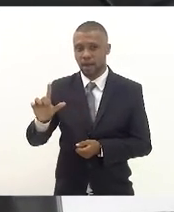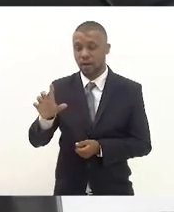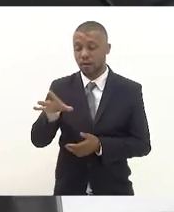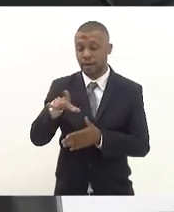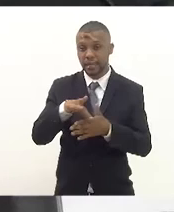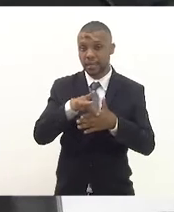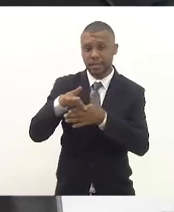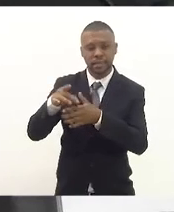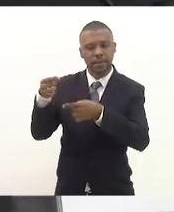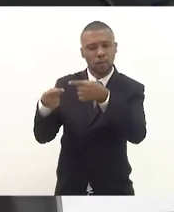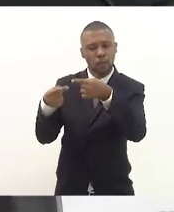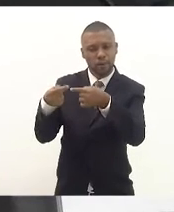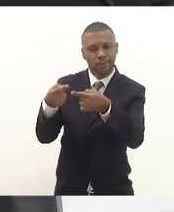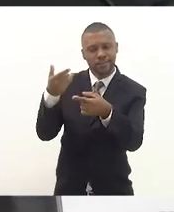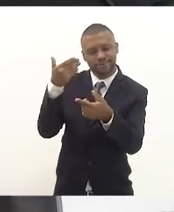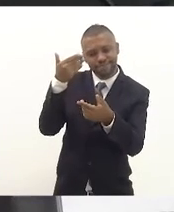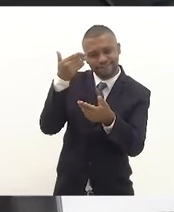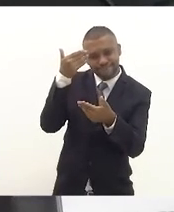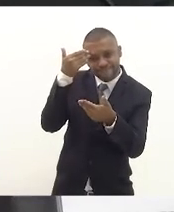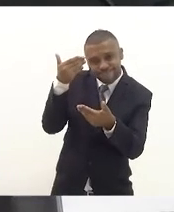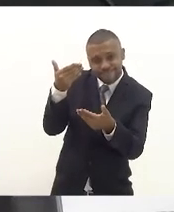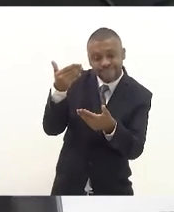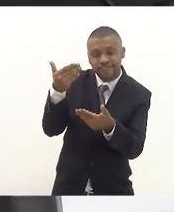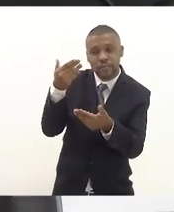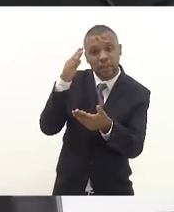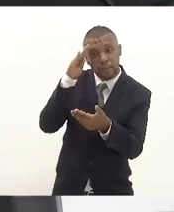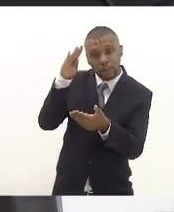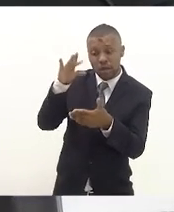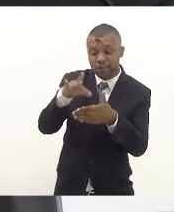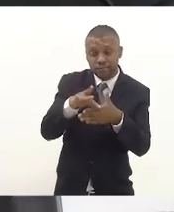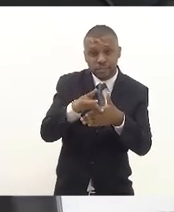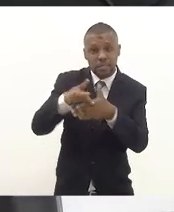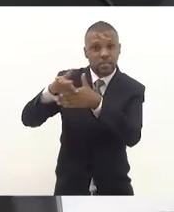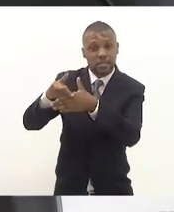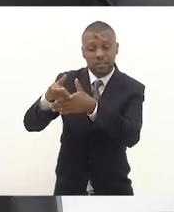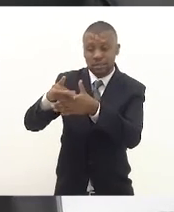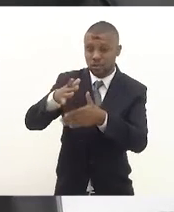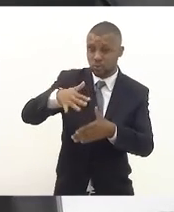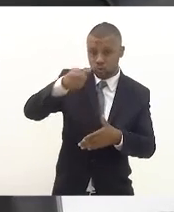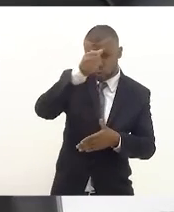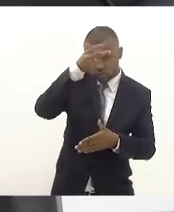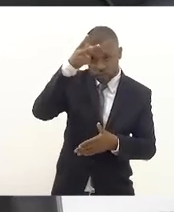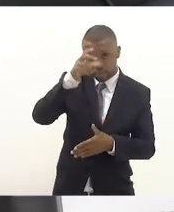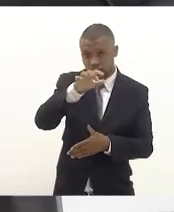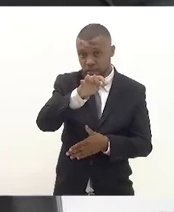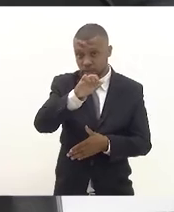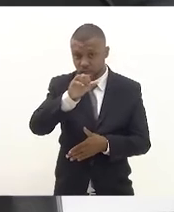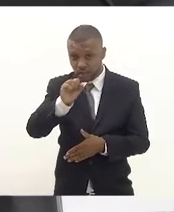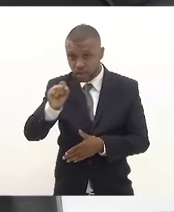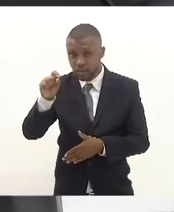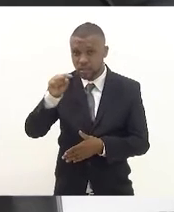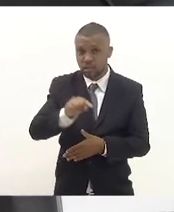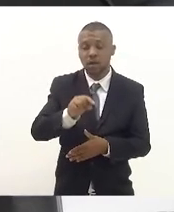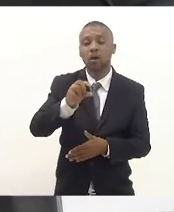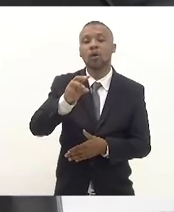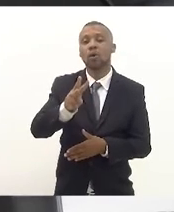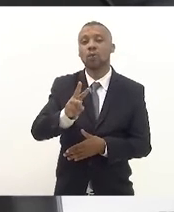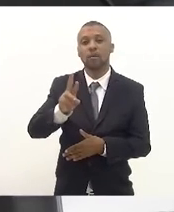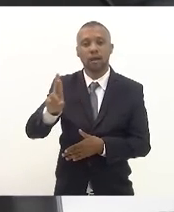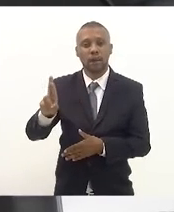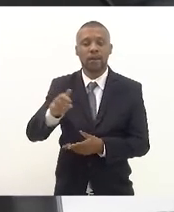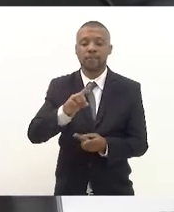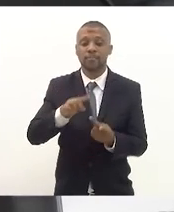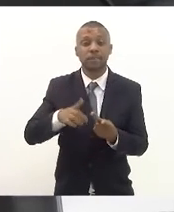liderança política maior liderança de Duque de Caxias Washington Reis deputado estadual rosenverg